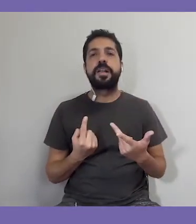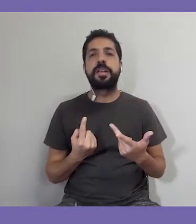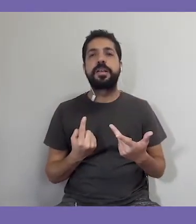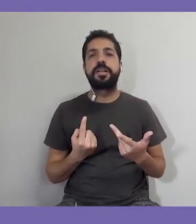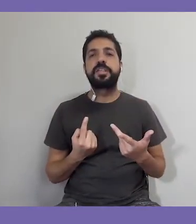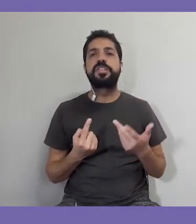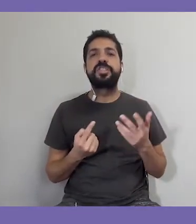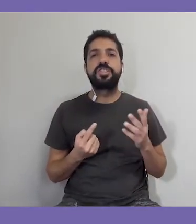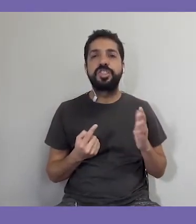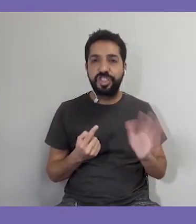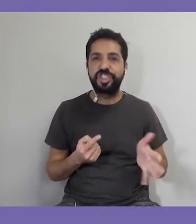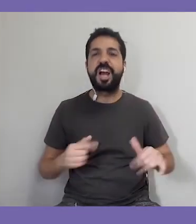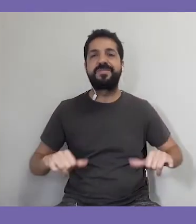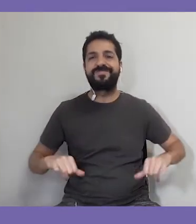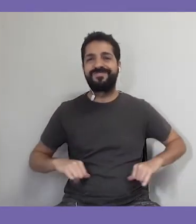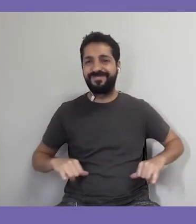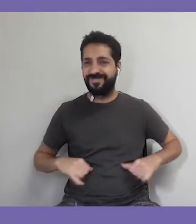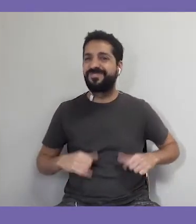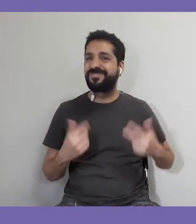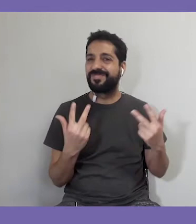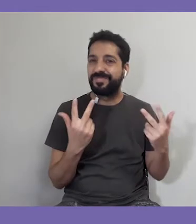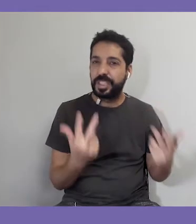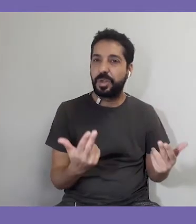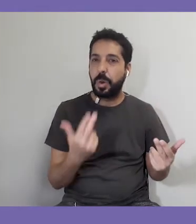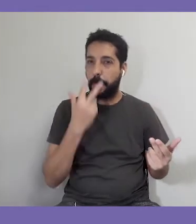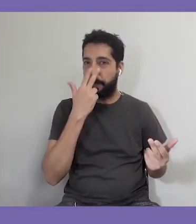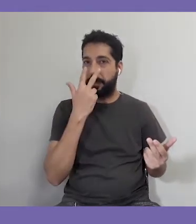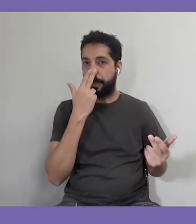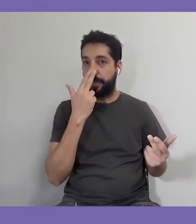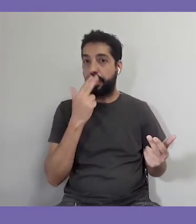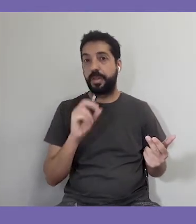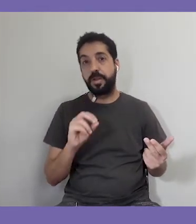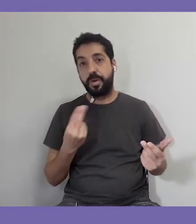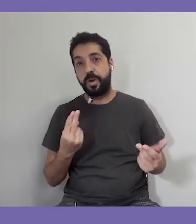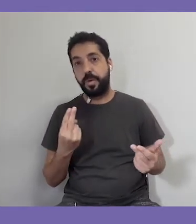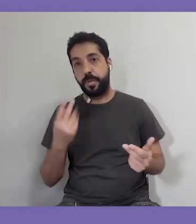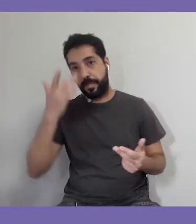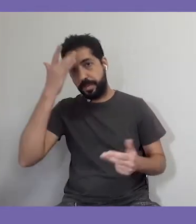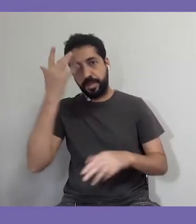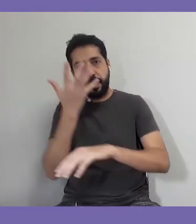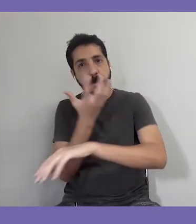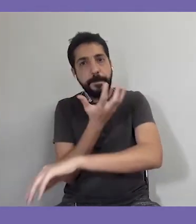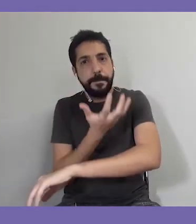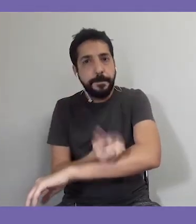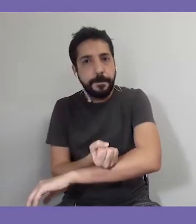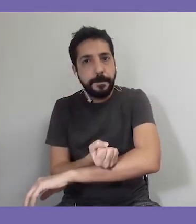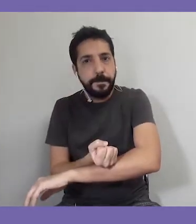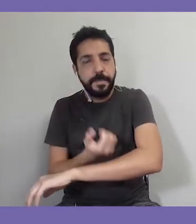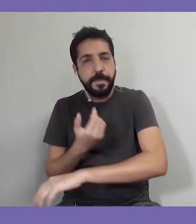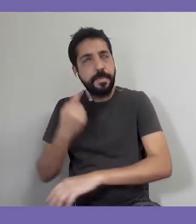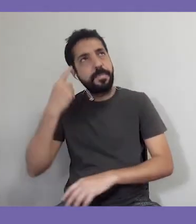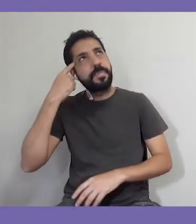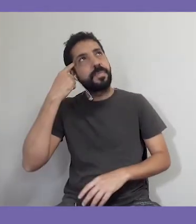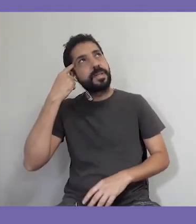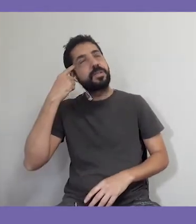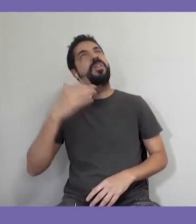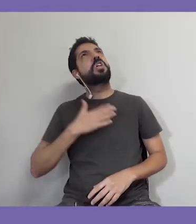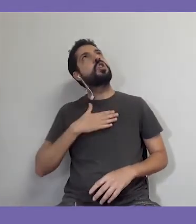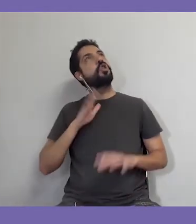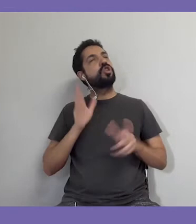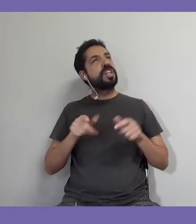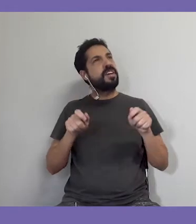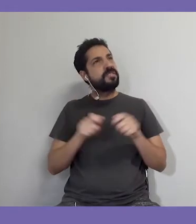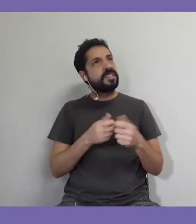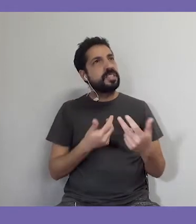e falam que já sofreu alguma coisa do tipo, ou que se é uma pessoa branca que parou para refletir,